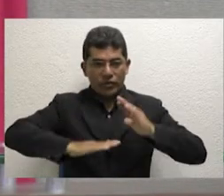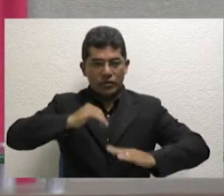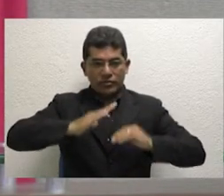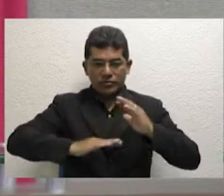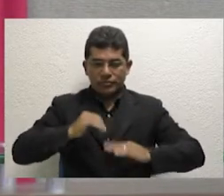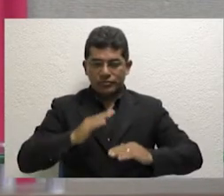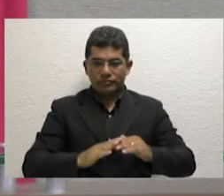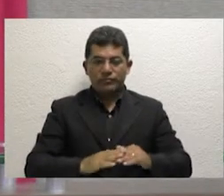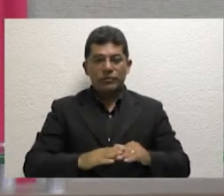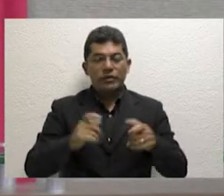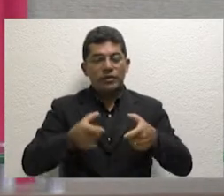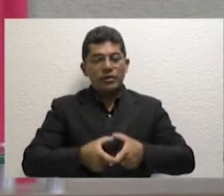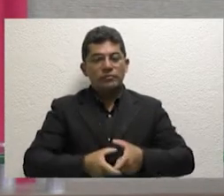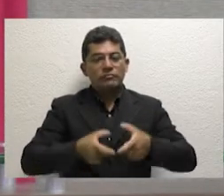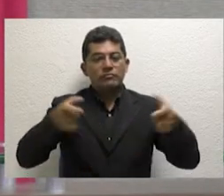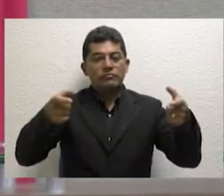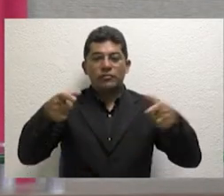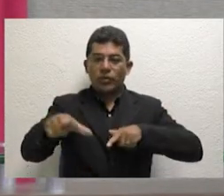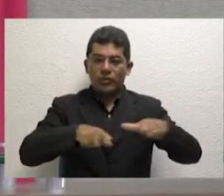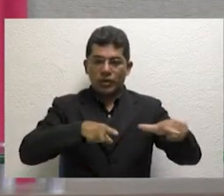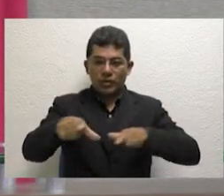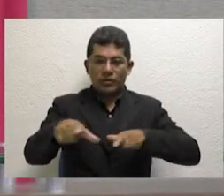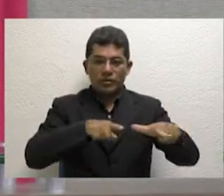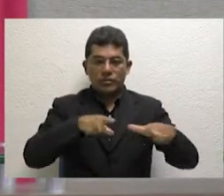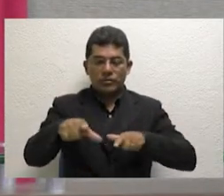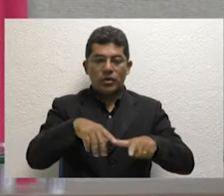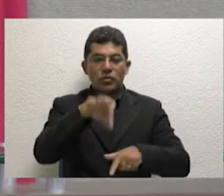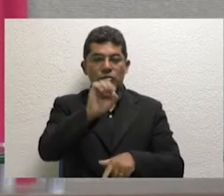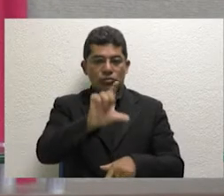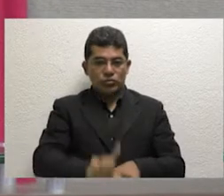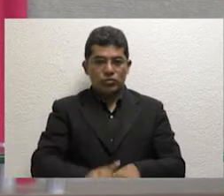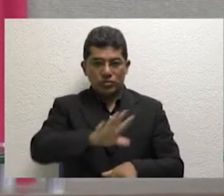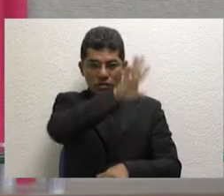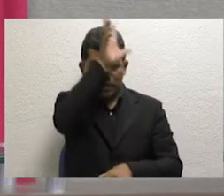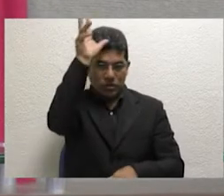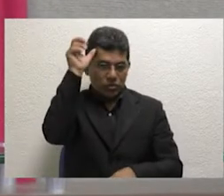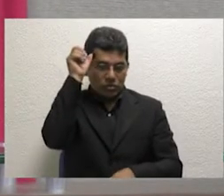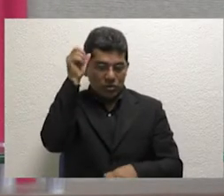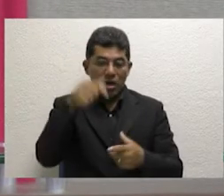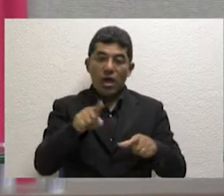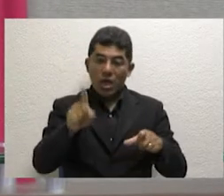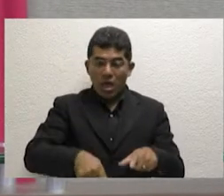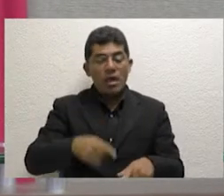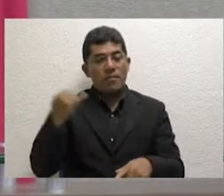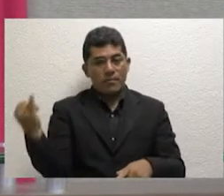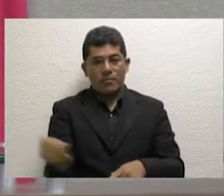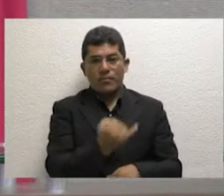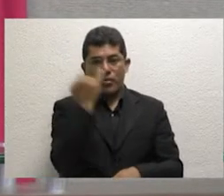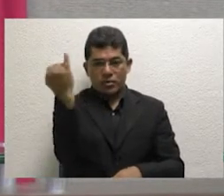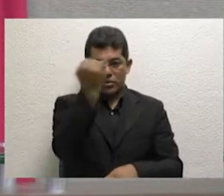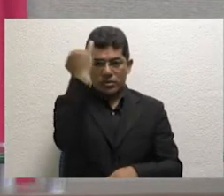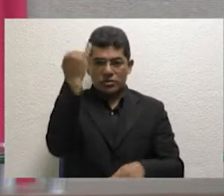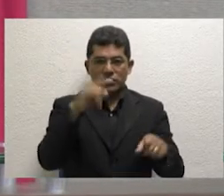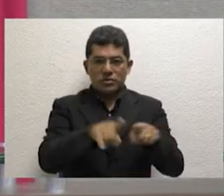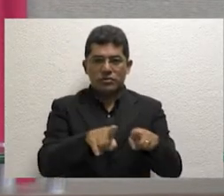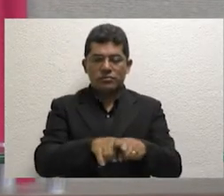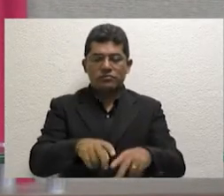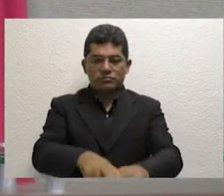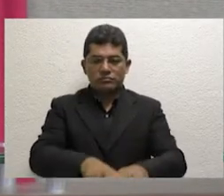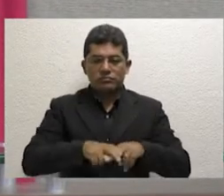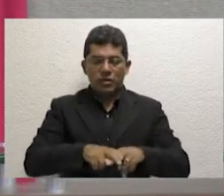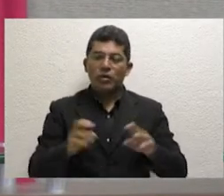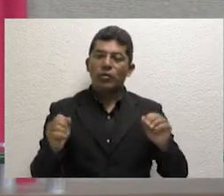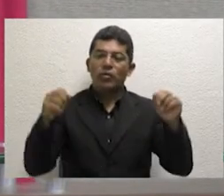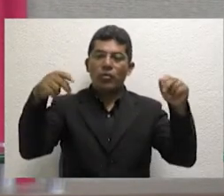crescer o trabalho do sul do Amazonas. Isso é muito importante, fazer com que a nossa